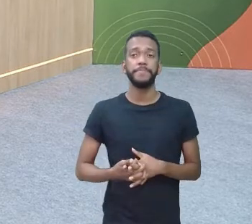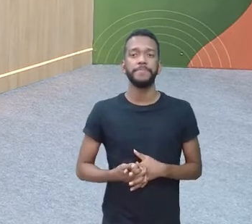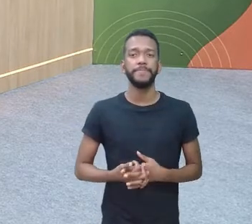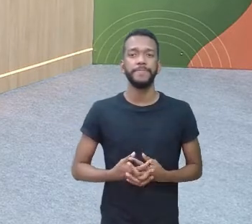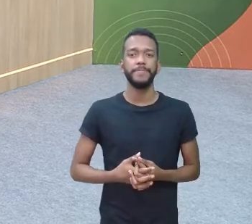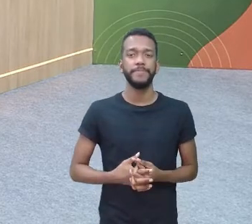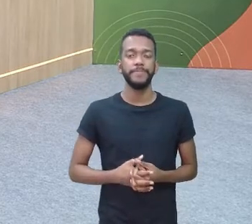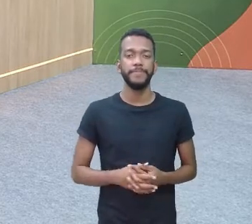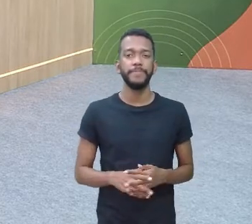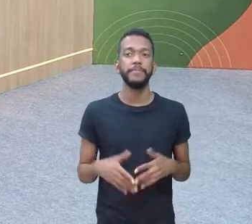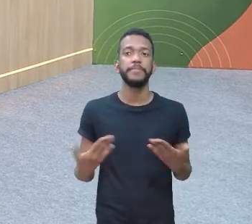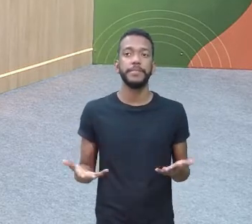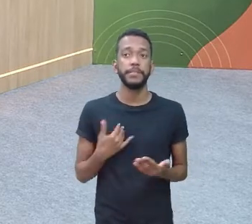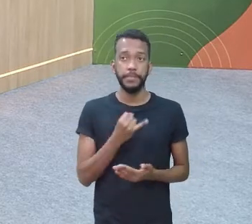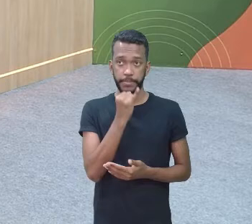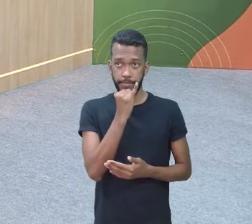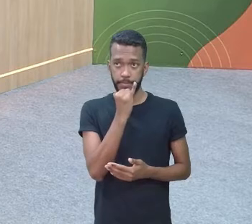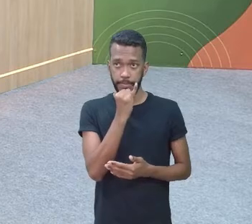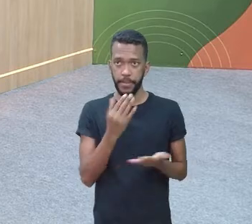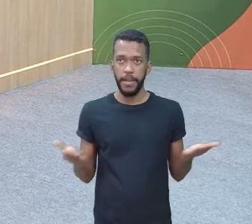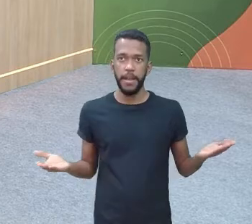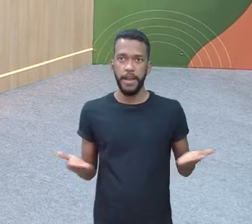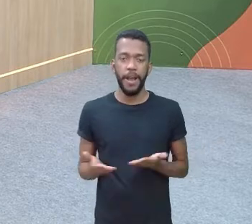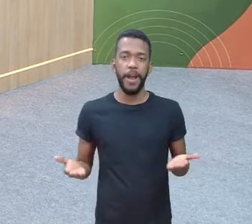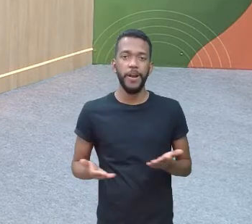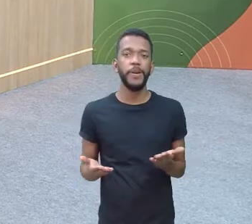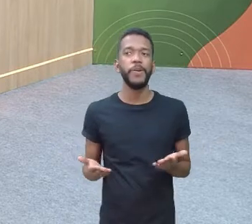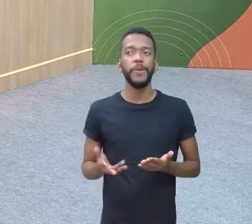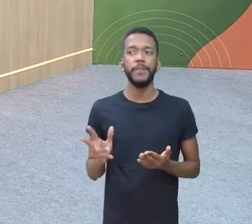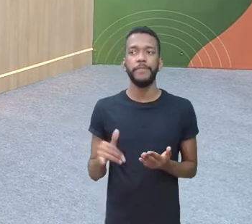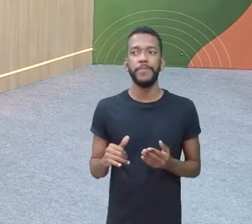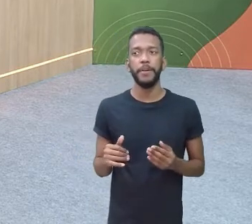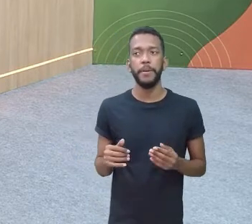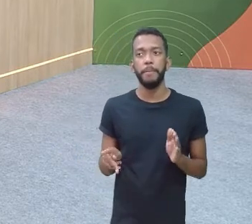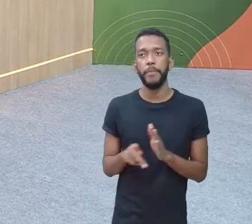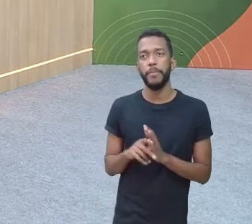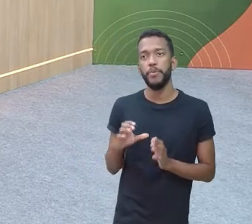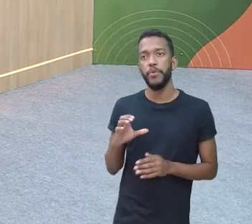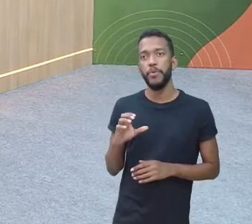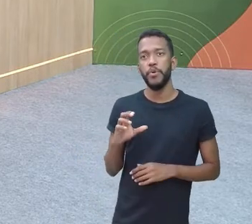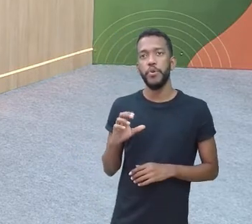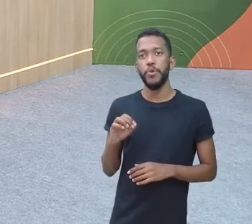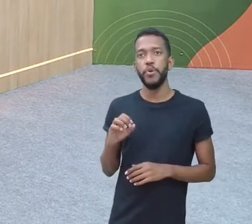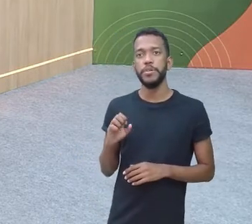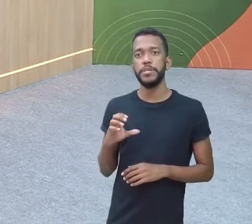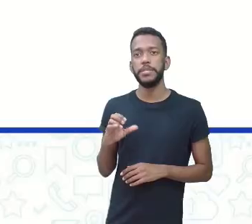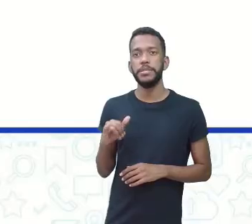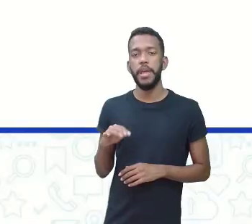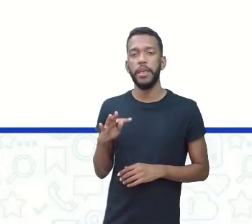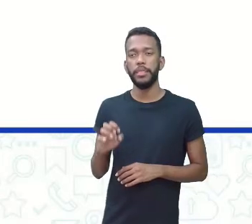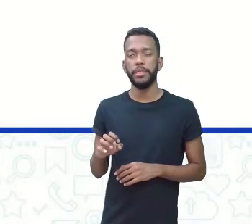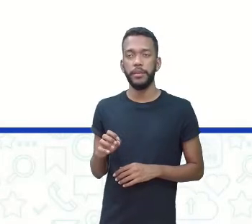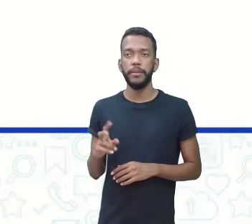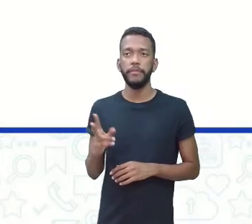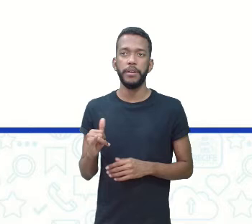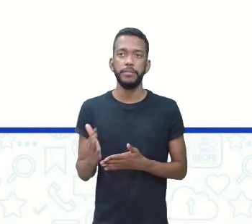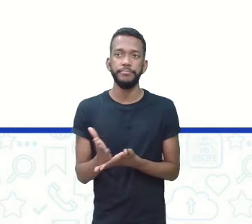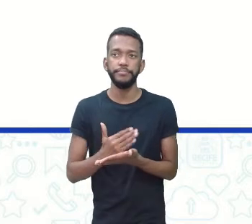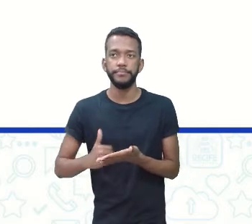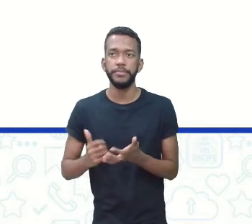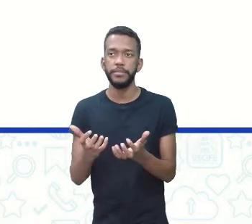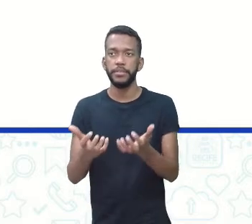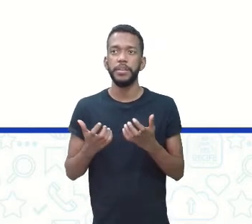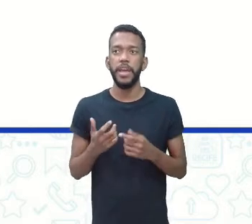ó, trouxe um exemplo para a gente poder comparar com essa ideia do quociente da divisão, né? Maísa quer repartir igualmente